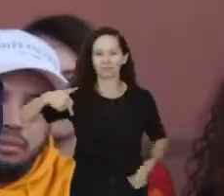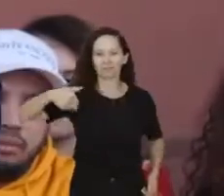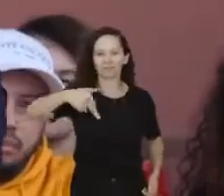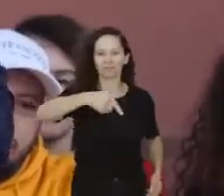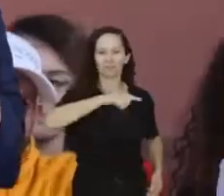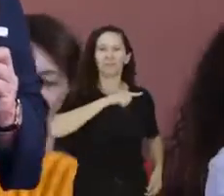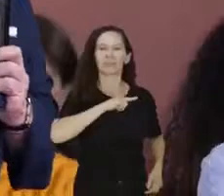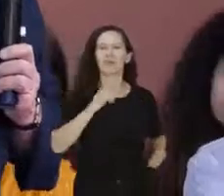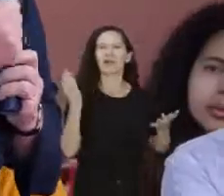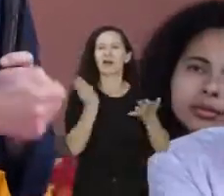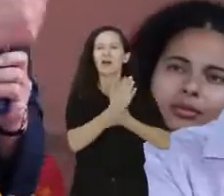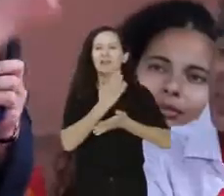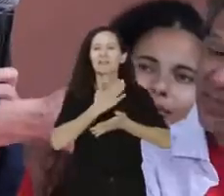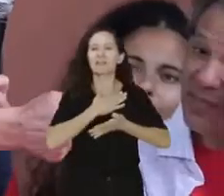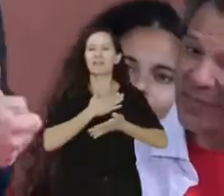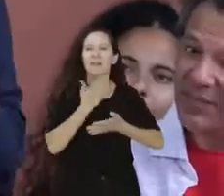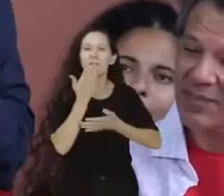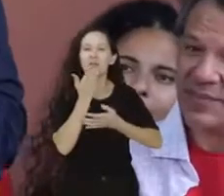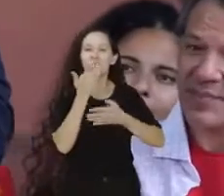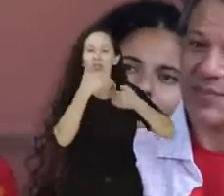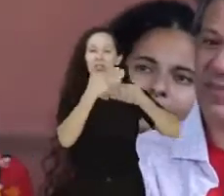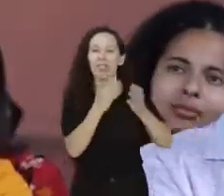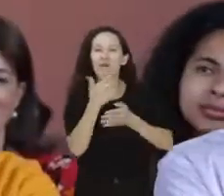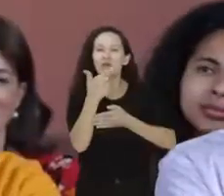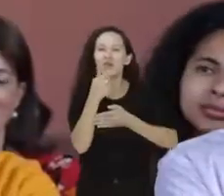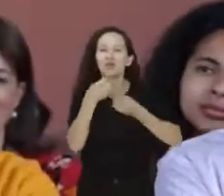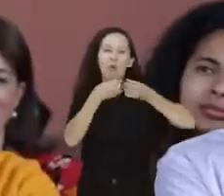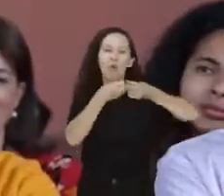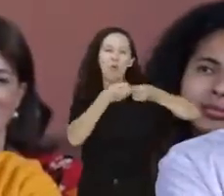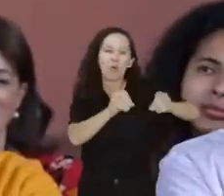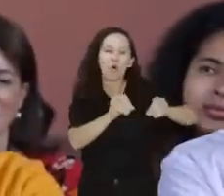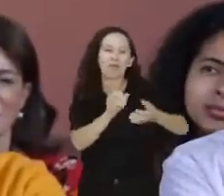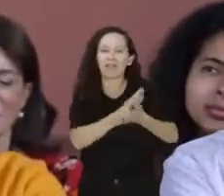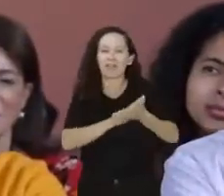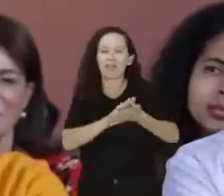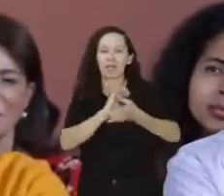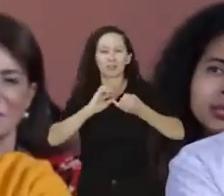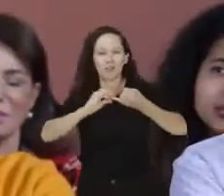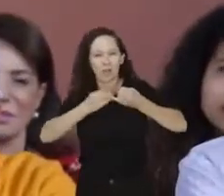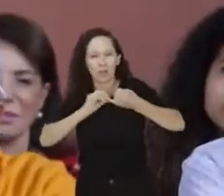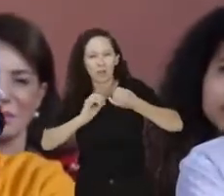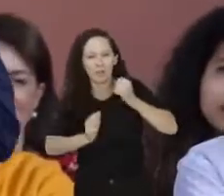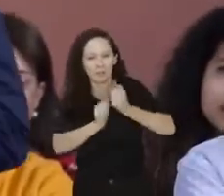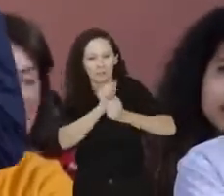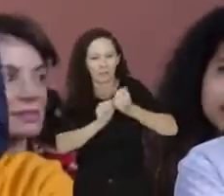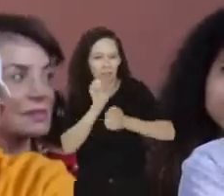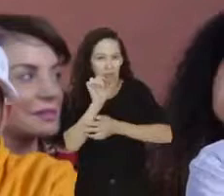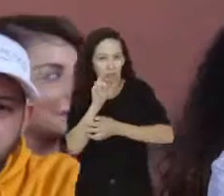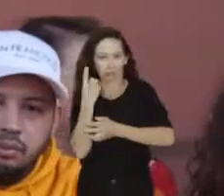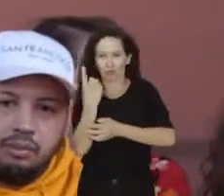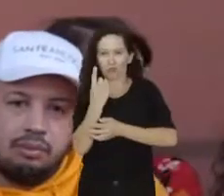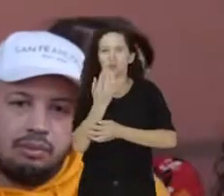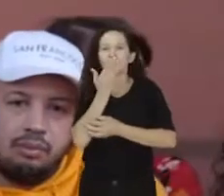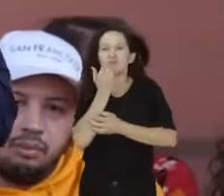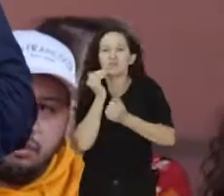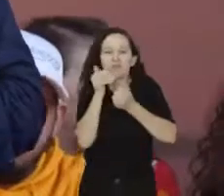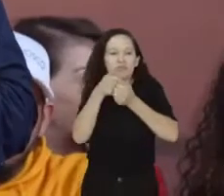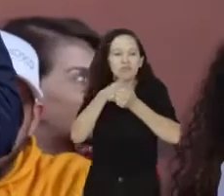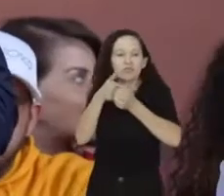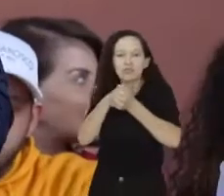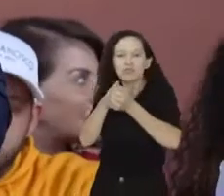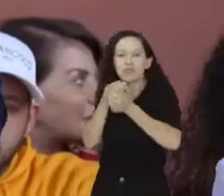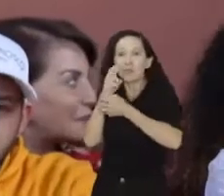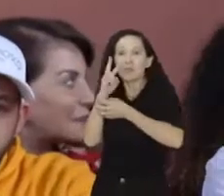levei minha marmita, não tinha um ovo de mistura, era feijão e arroz. E eu comi escondido para ninguém ver que eu não tinha